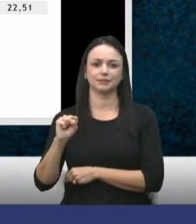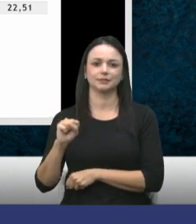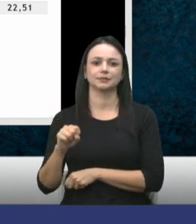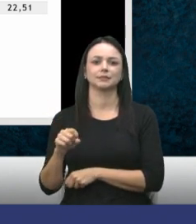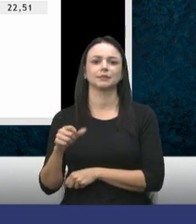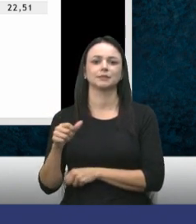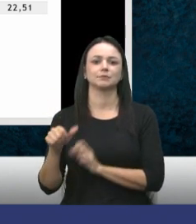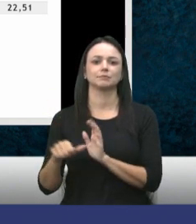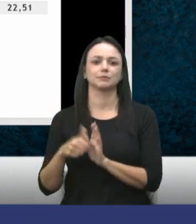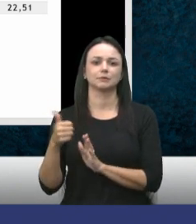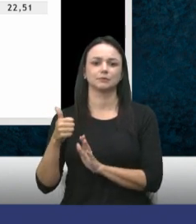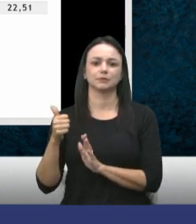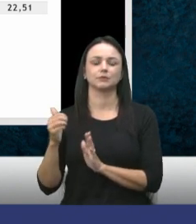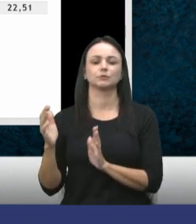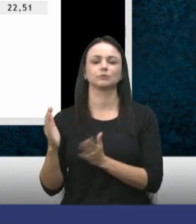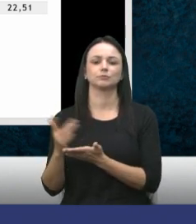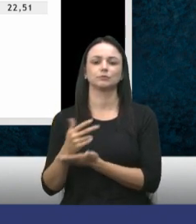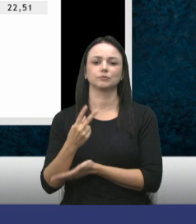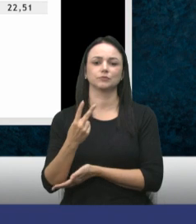primeiro quadrimestre de